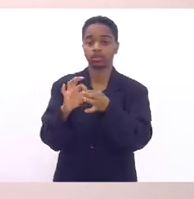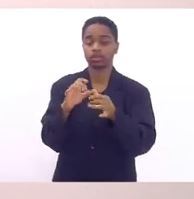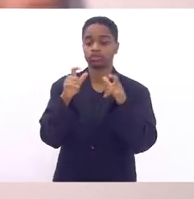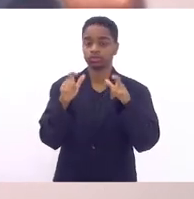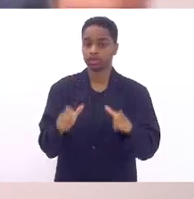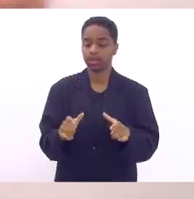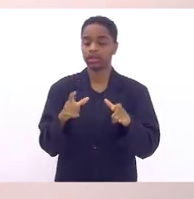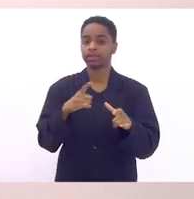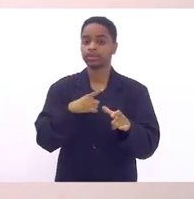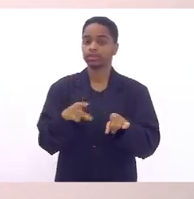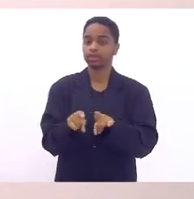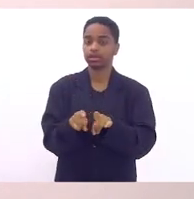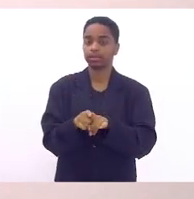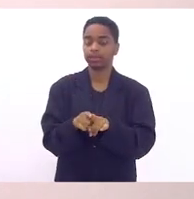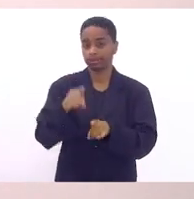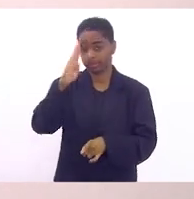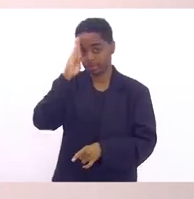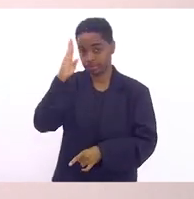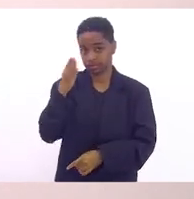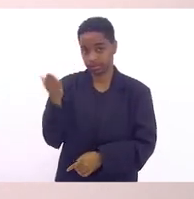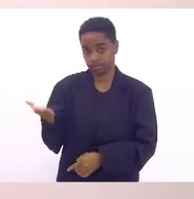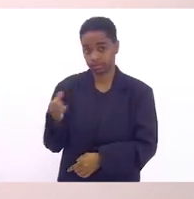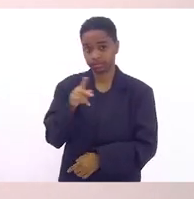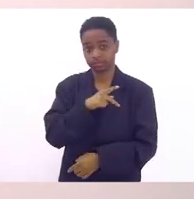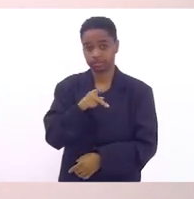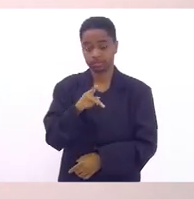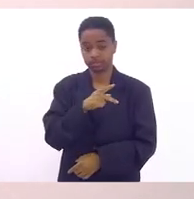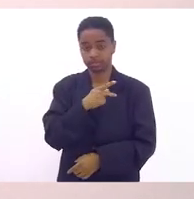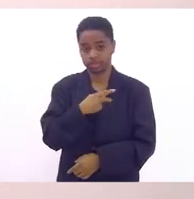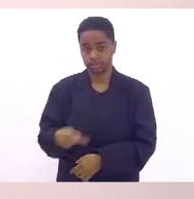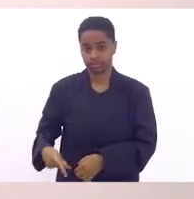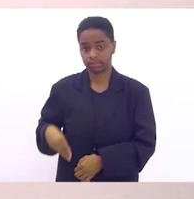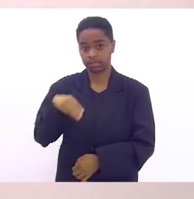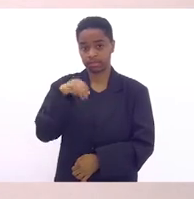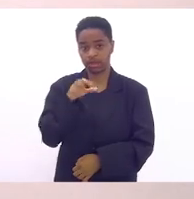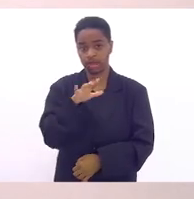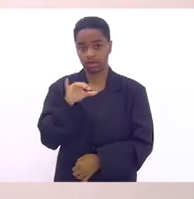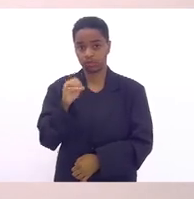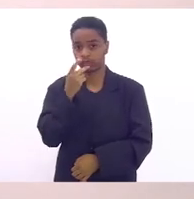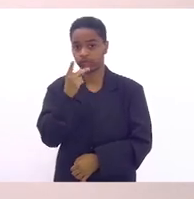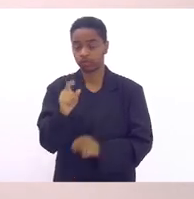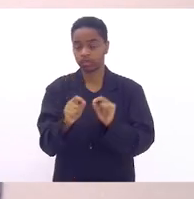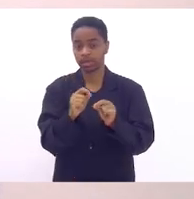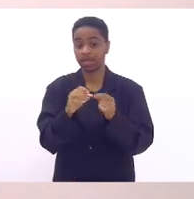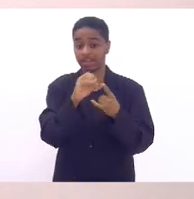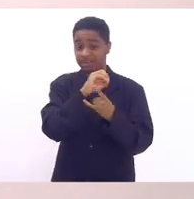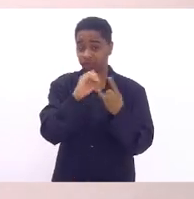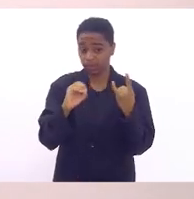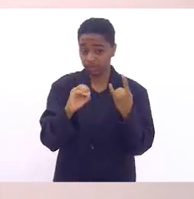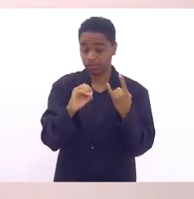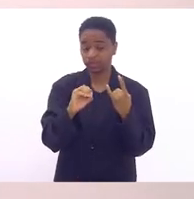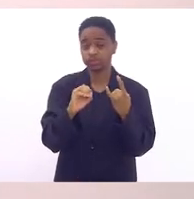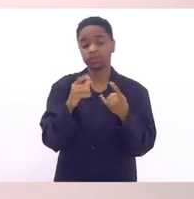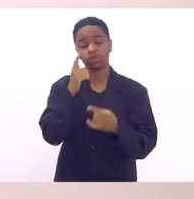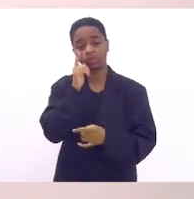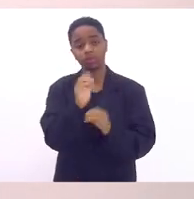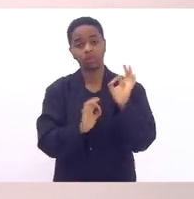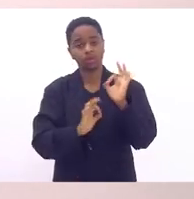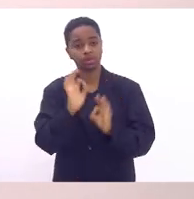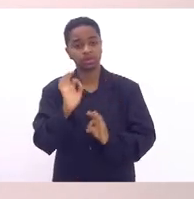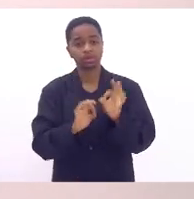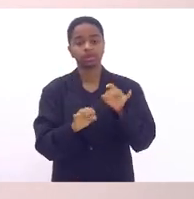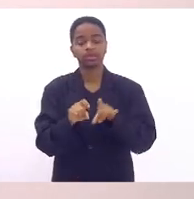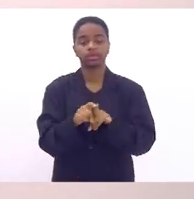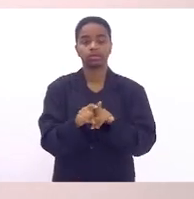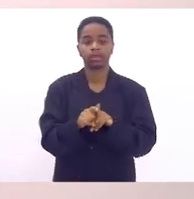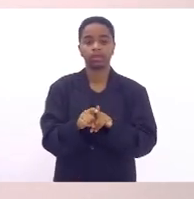figura fundamental aqui o o presidente Mário comentou com muita propriedade a Fiocruz de organizar e levar essa